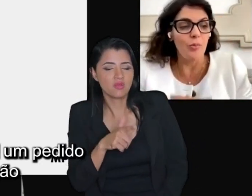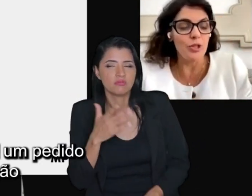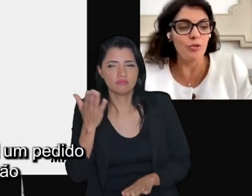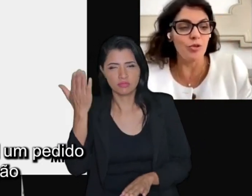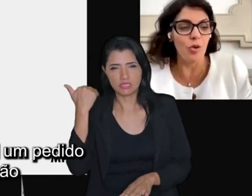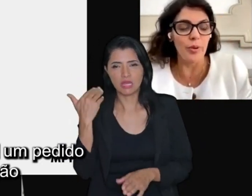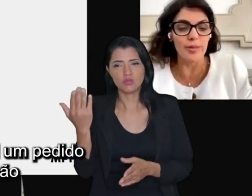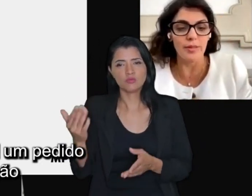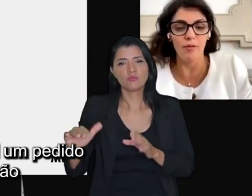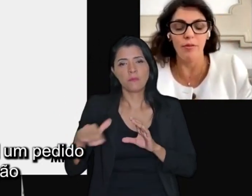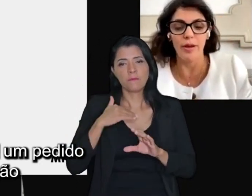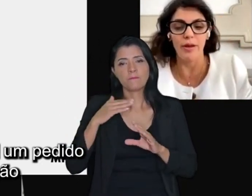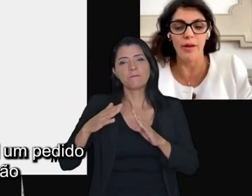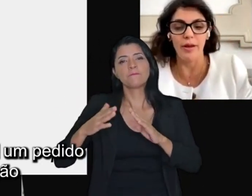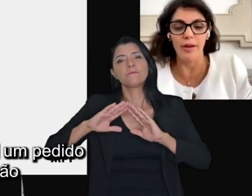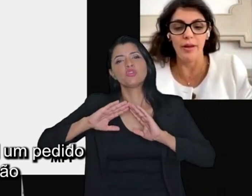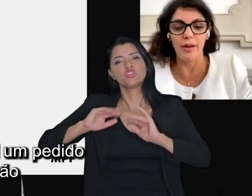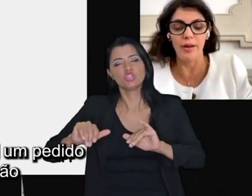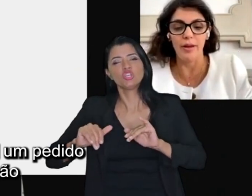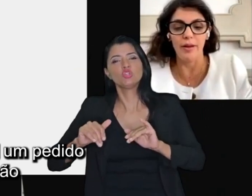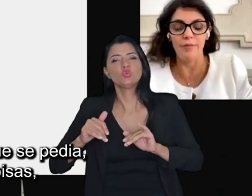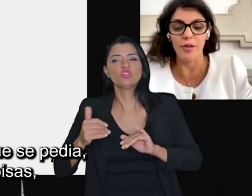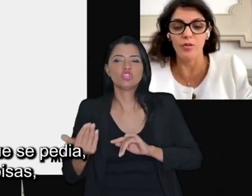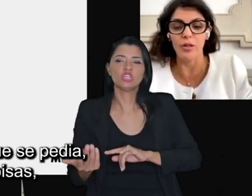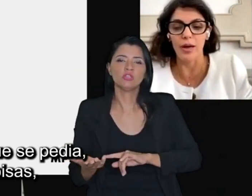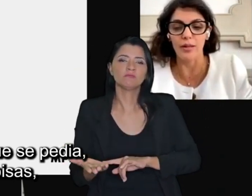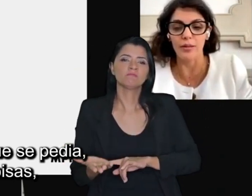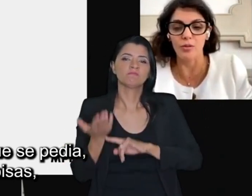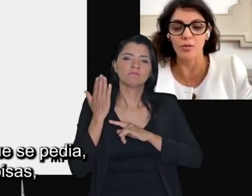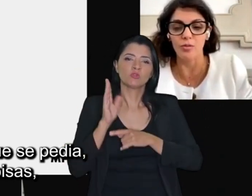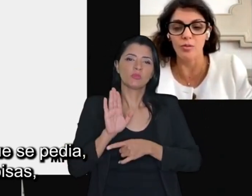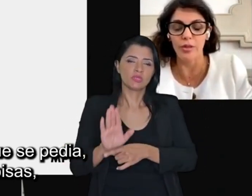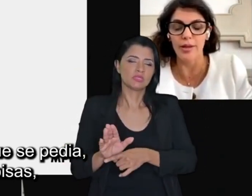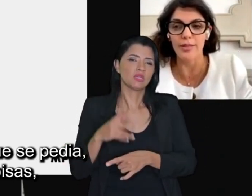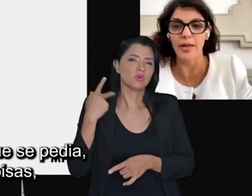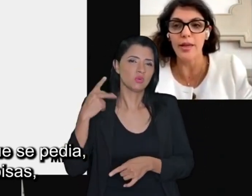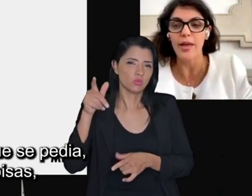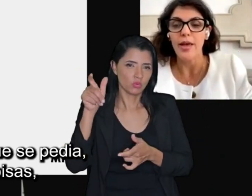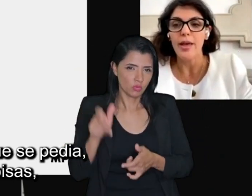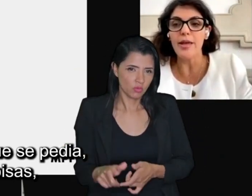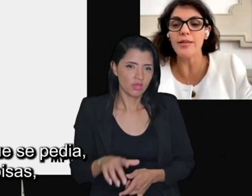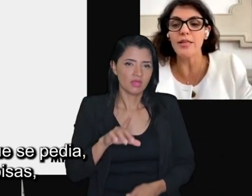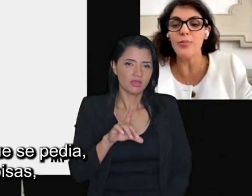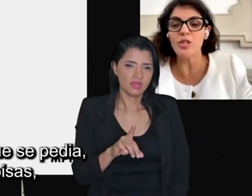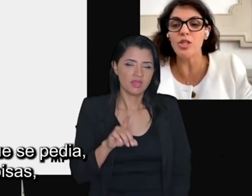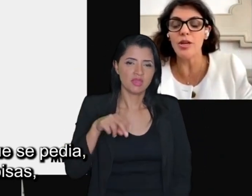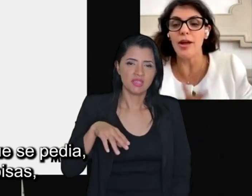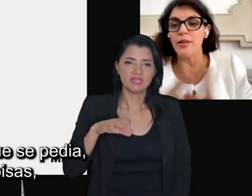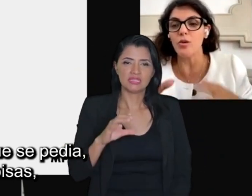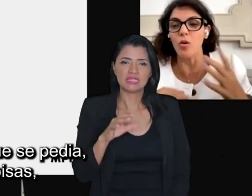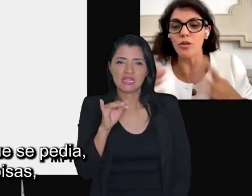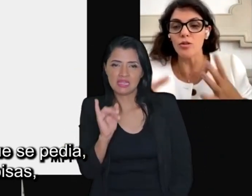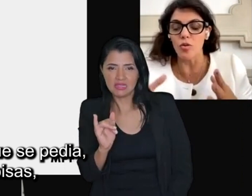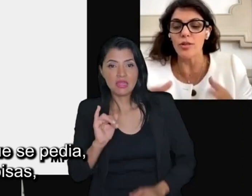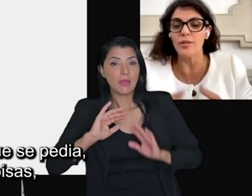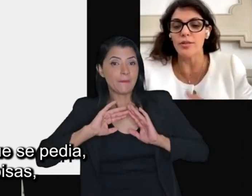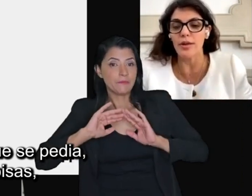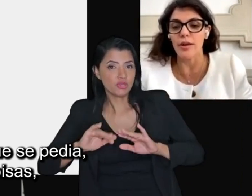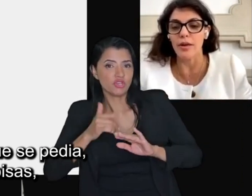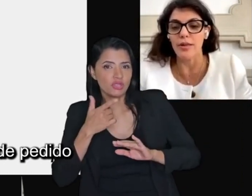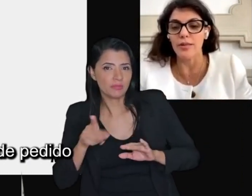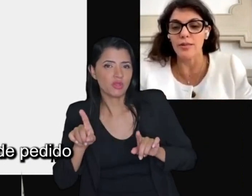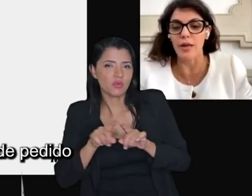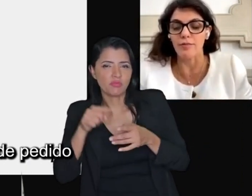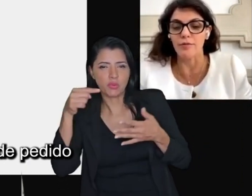recebi um pedido de cooperação vindo do DRCI, em que se pedia, entre outras